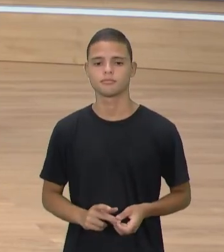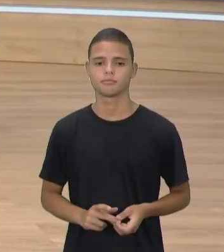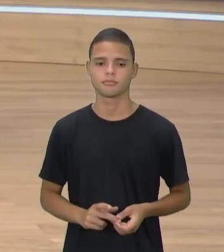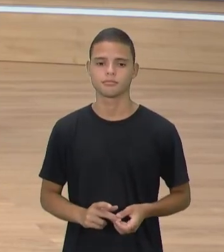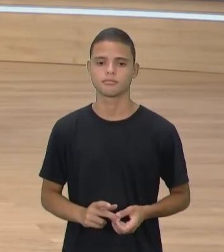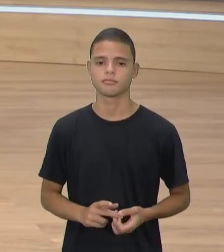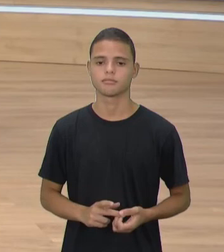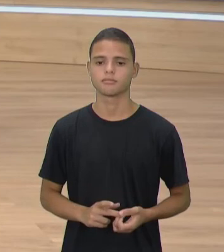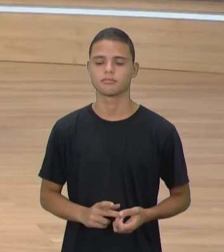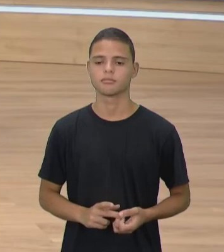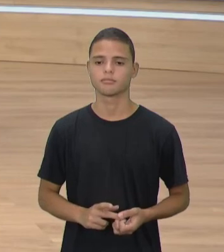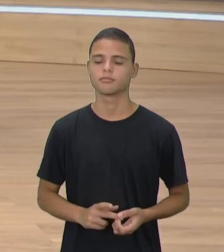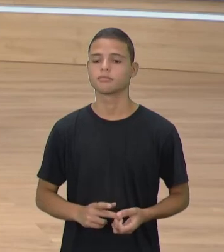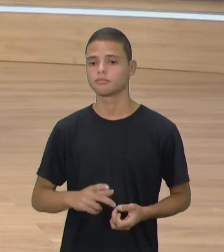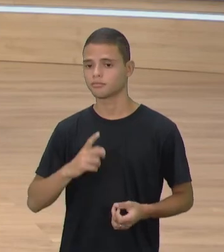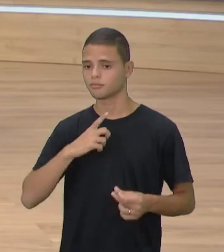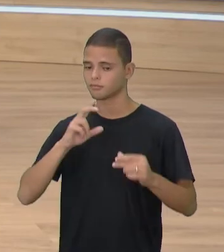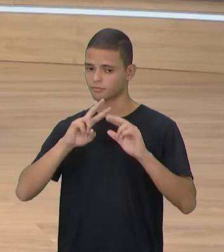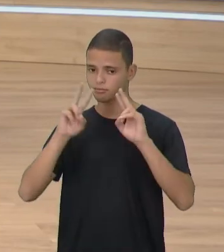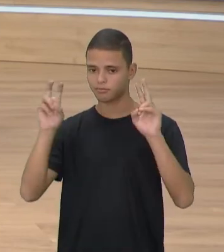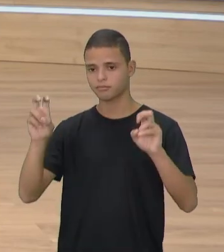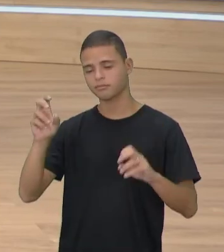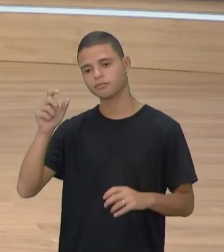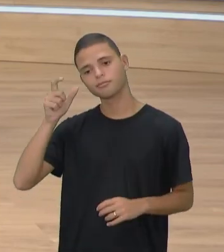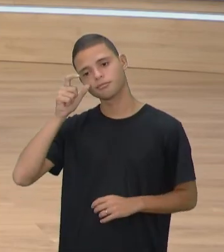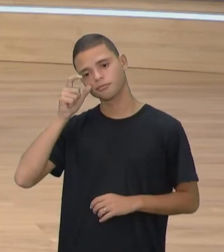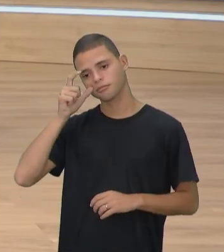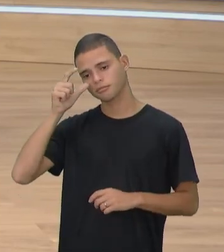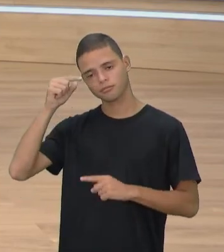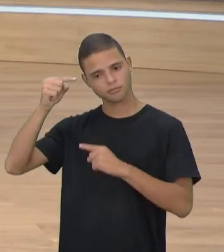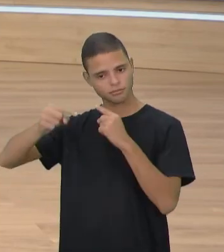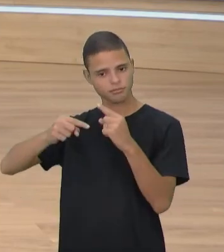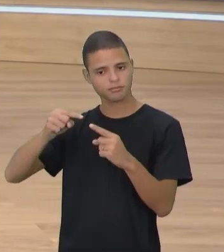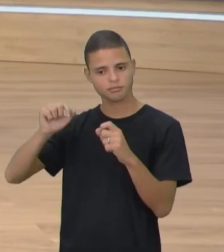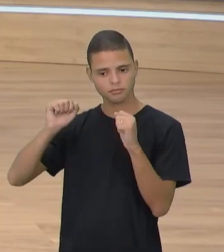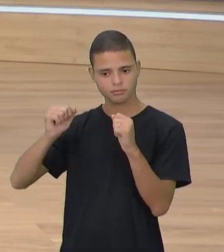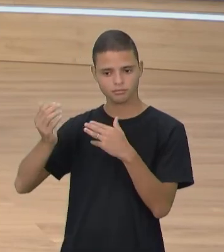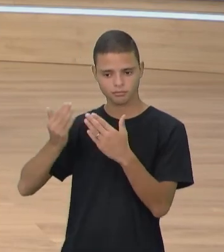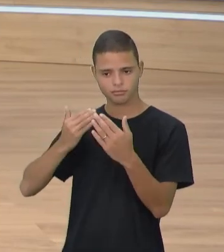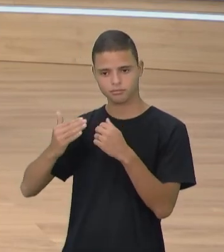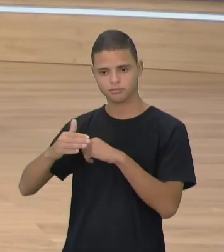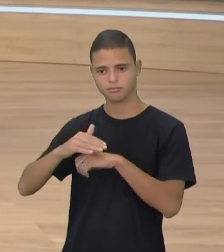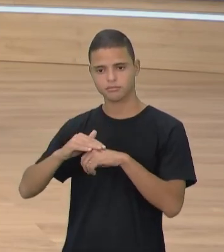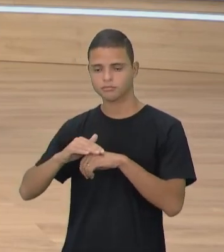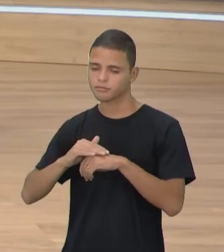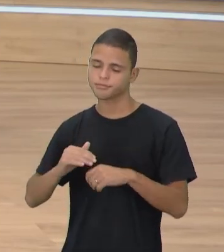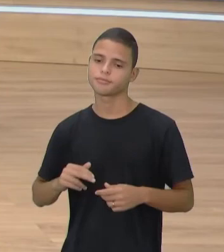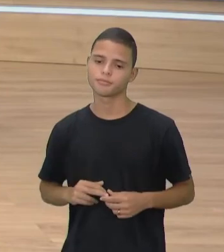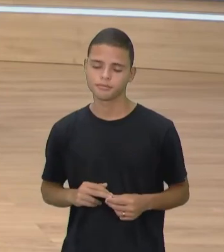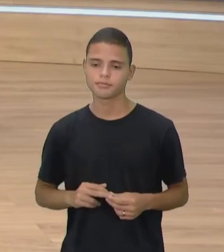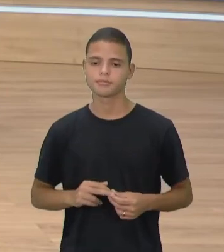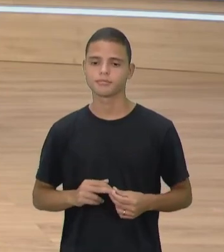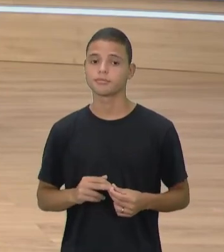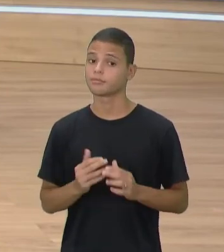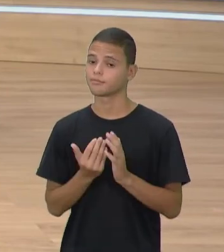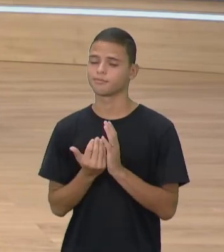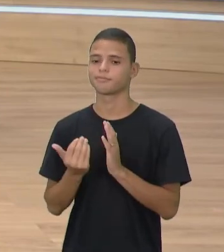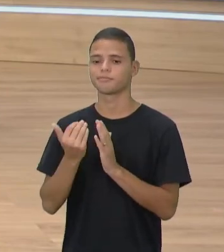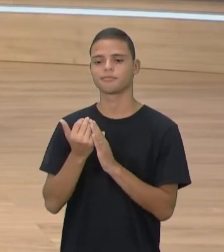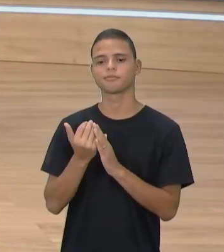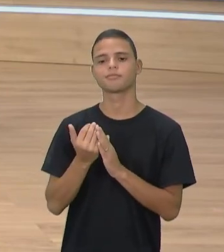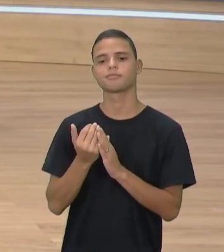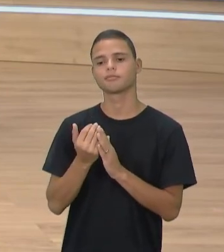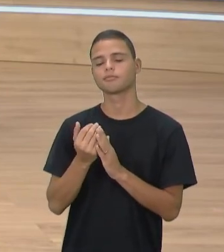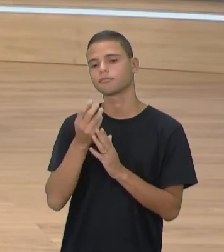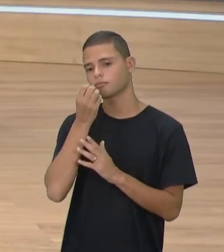tem até um tema interessante que futuramente a gente pode abordar na aula. Ele é um mineral